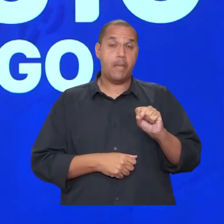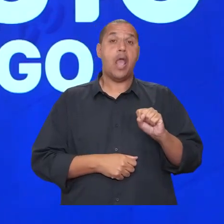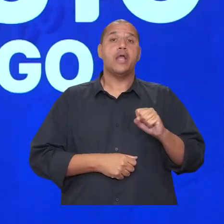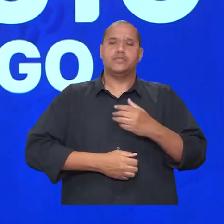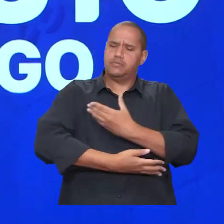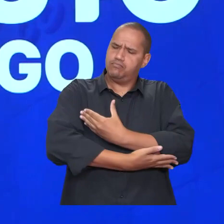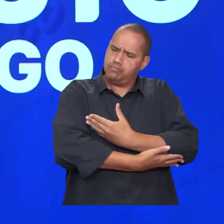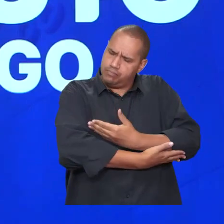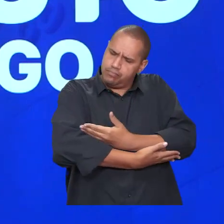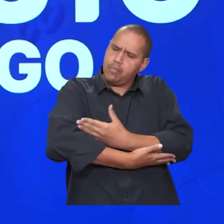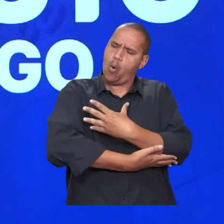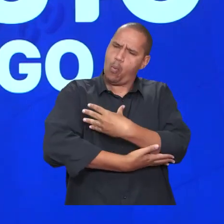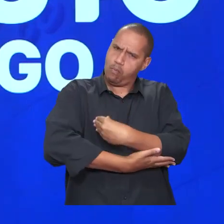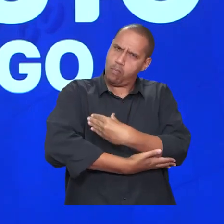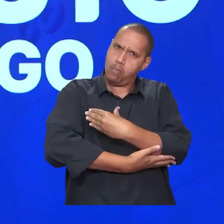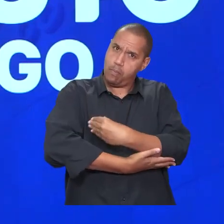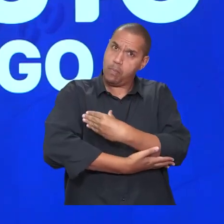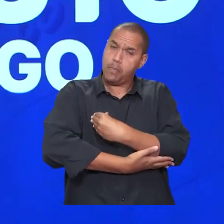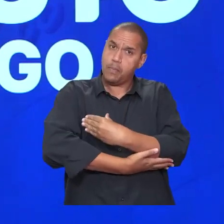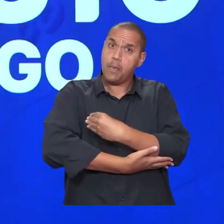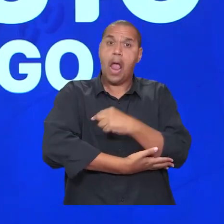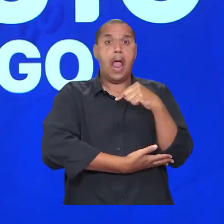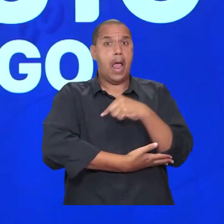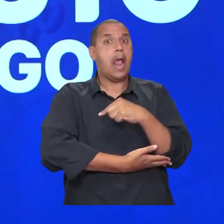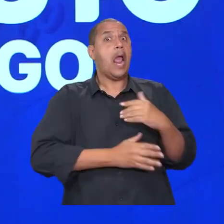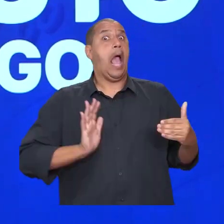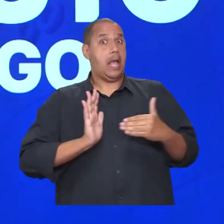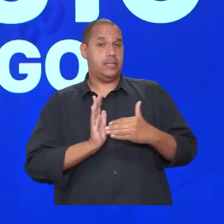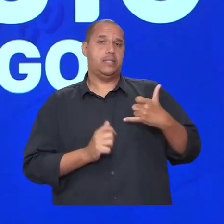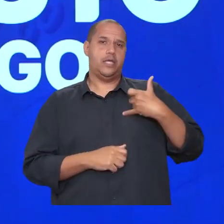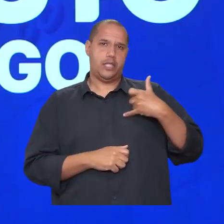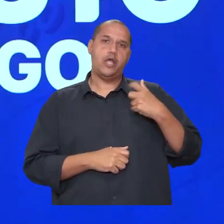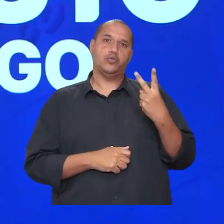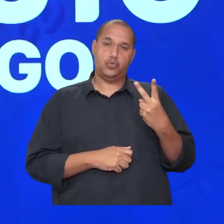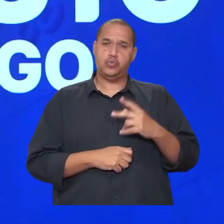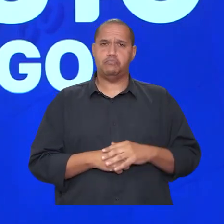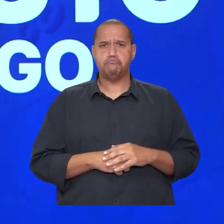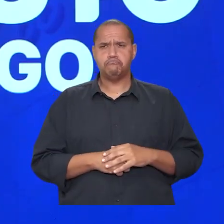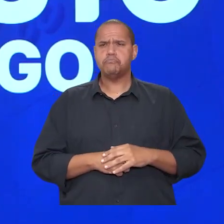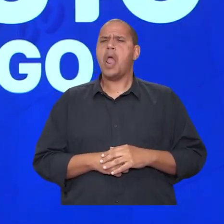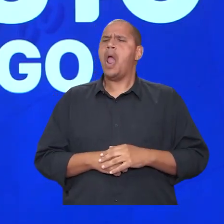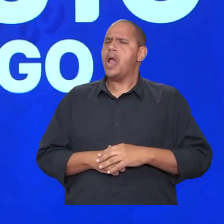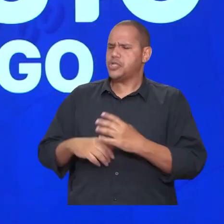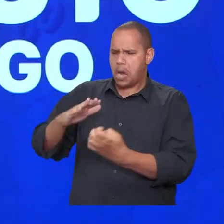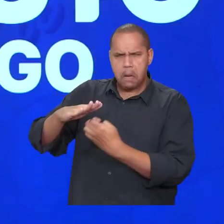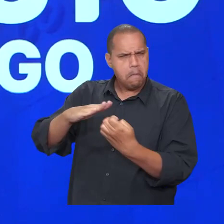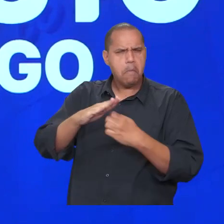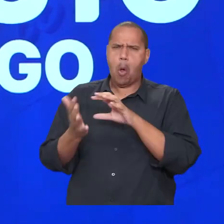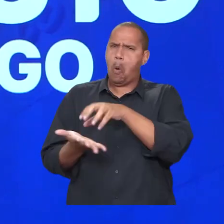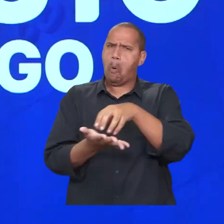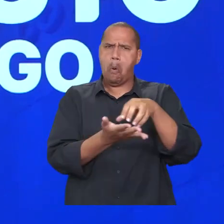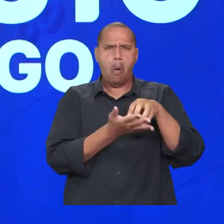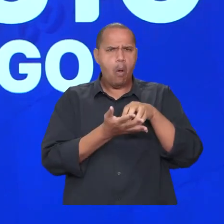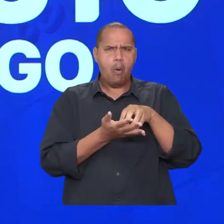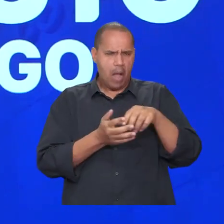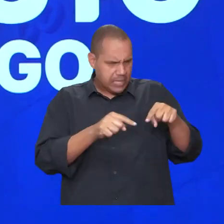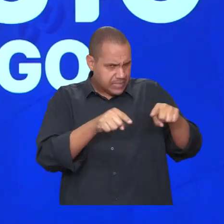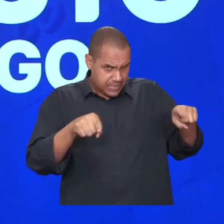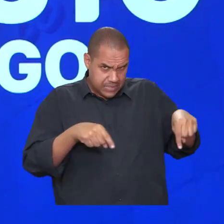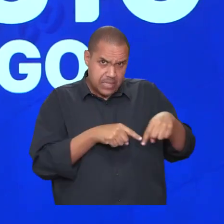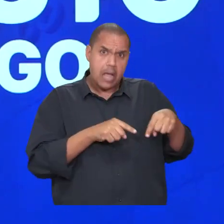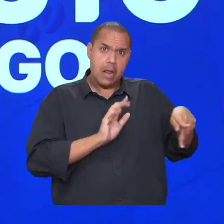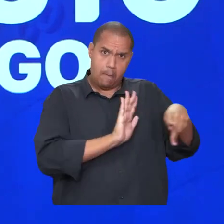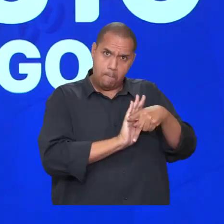de vida. Ele lembra que empresas e órgãos, na maioria das vezes, não contam com lugar apropriado